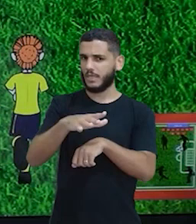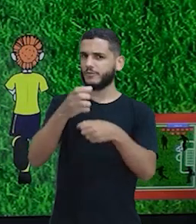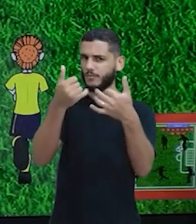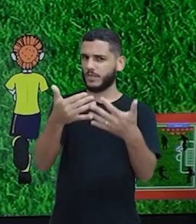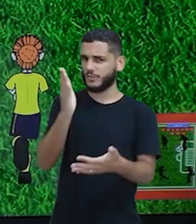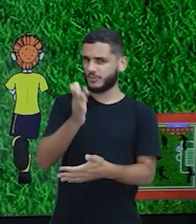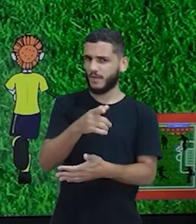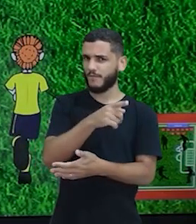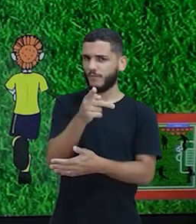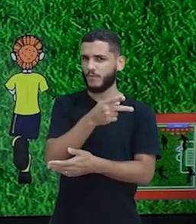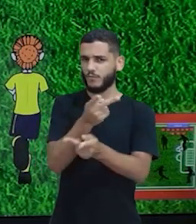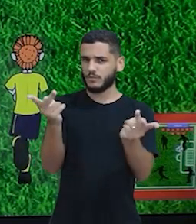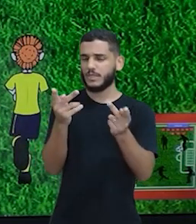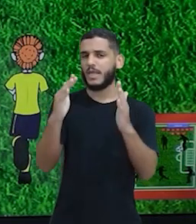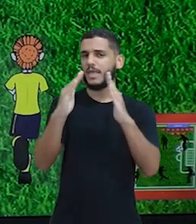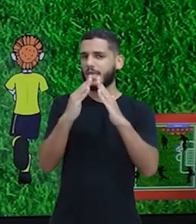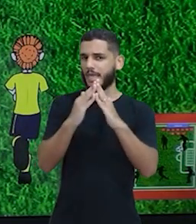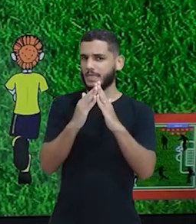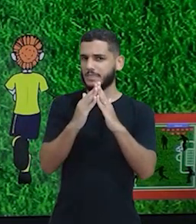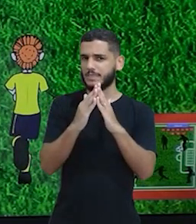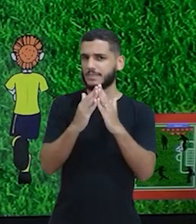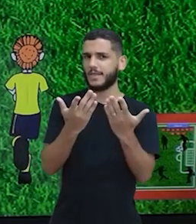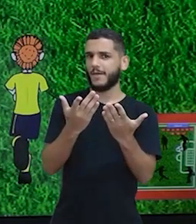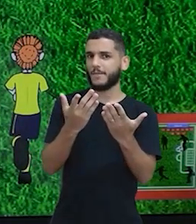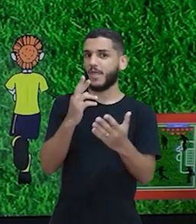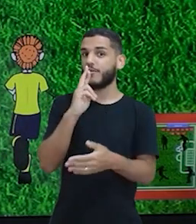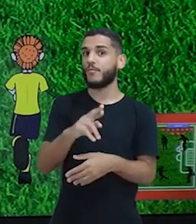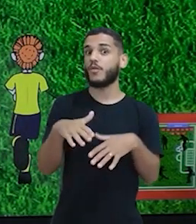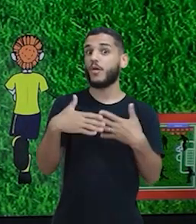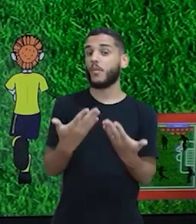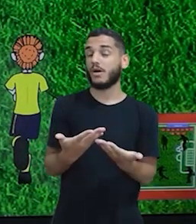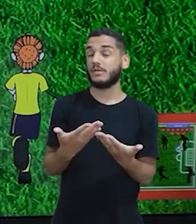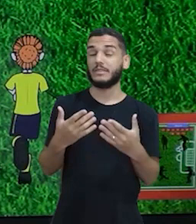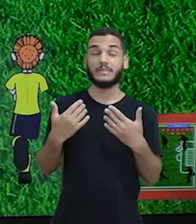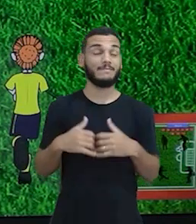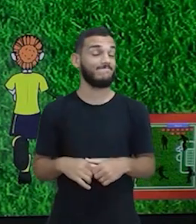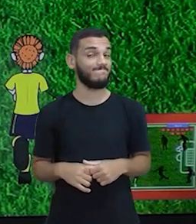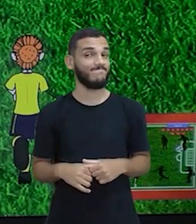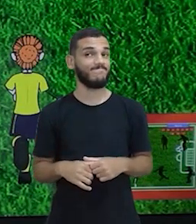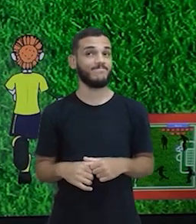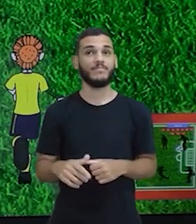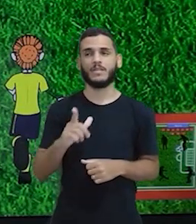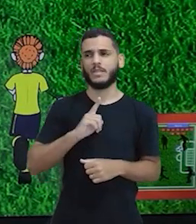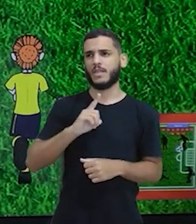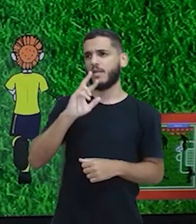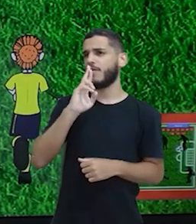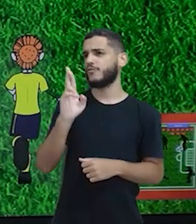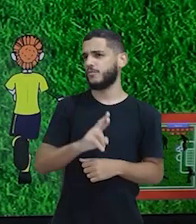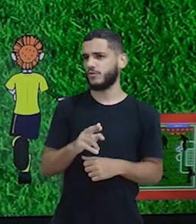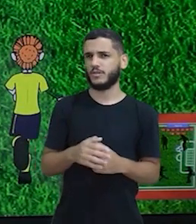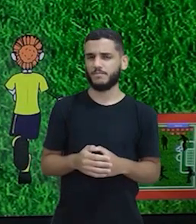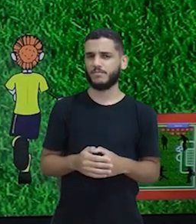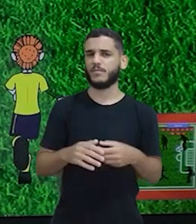está em casa qual seria o gabarito 10% de 400 e aí nós temos aqui a resposta as respostas